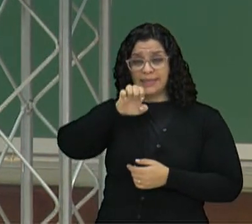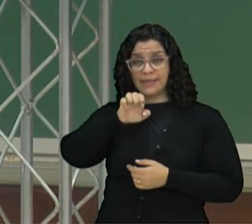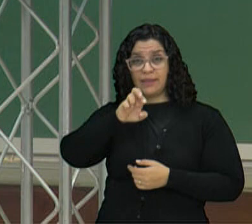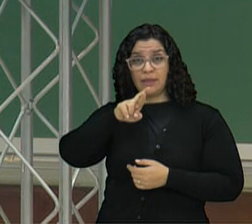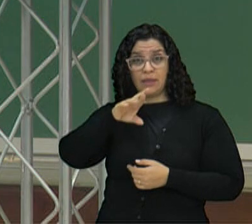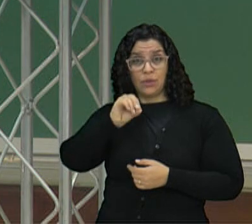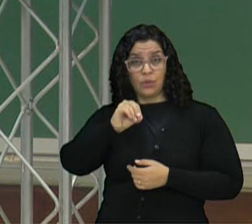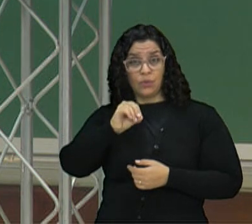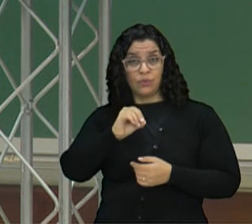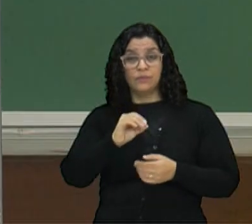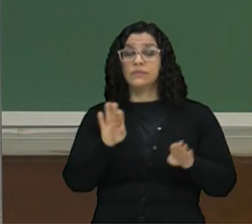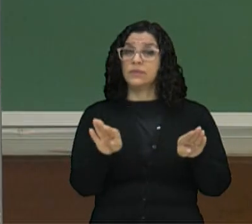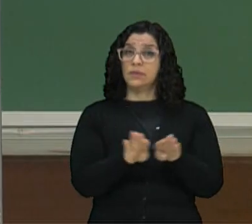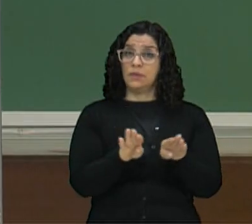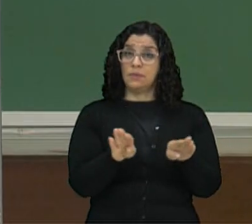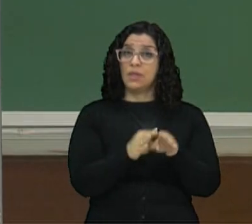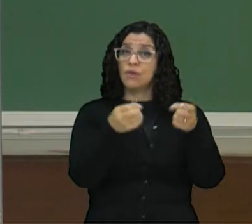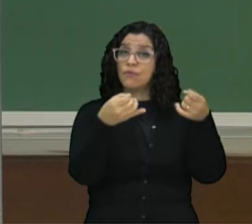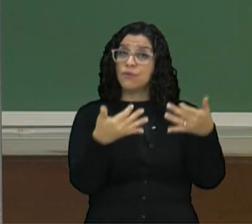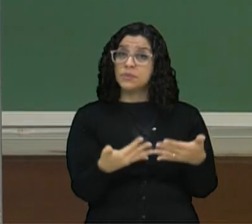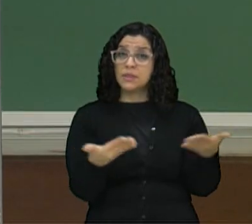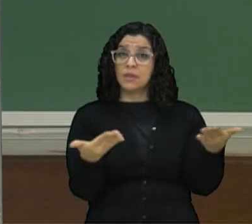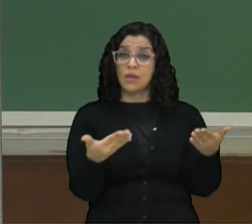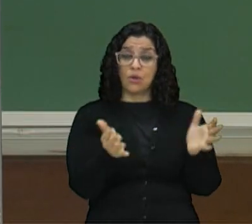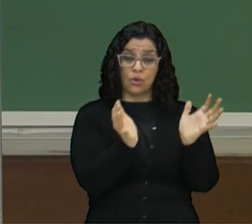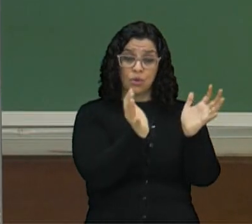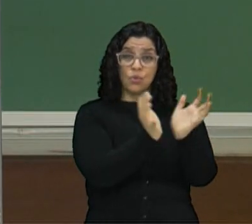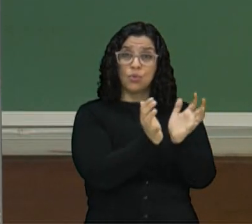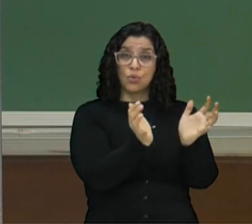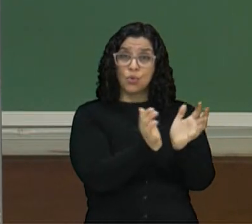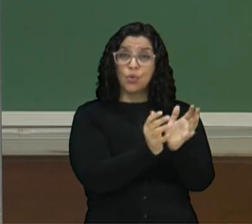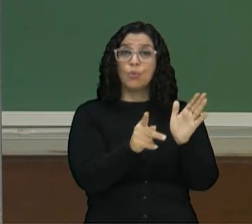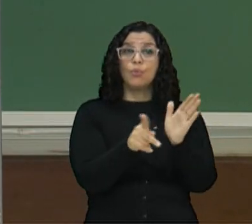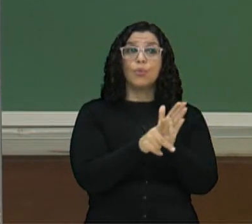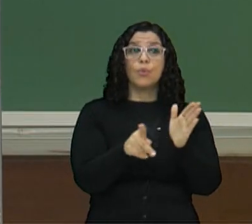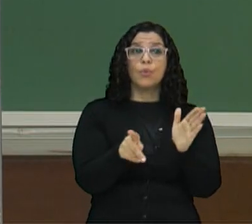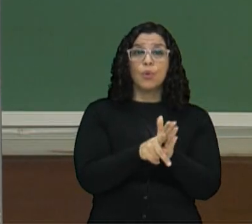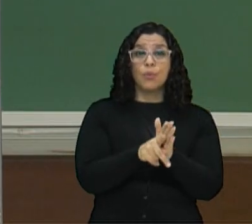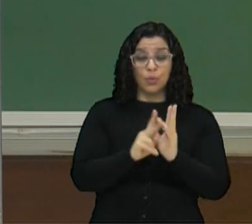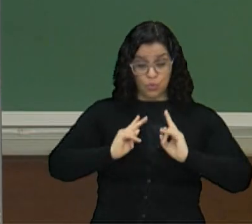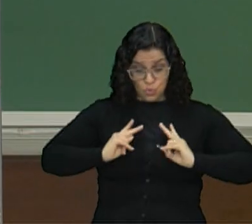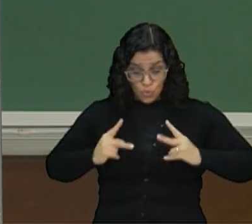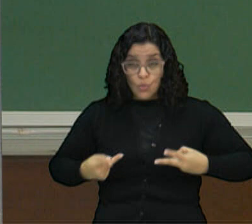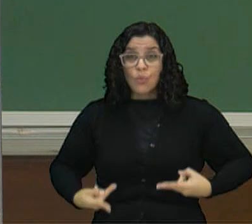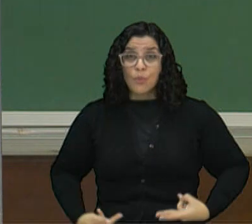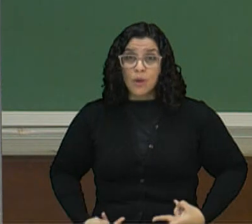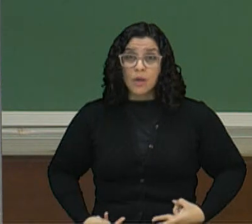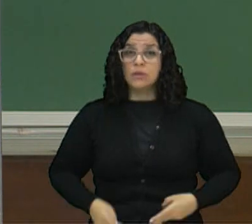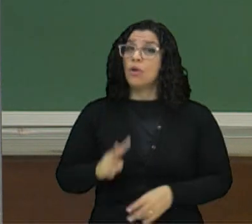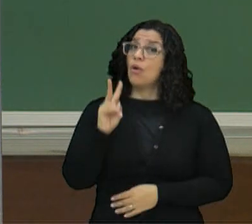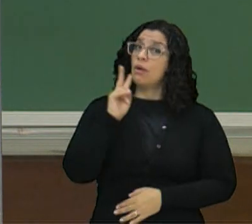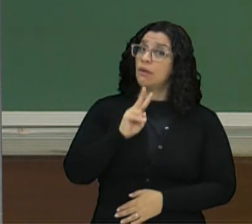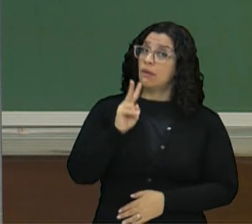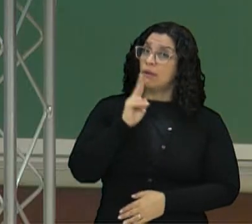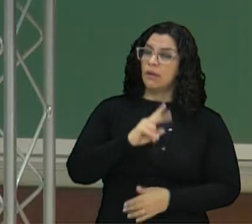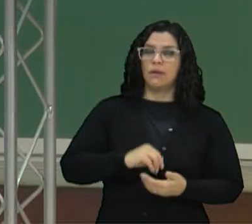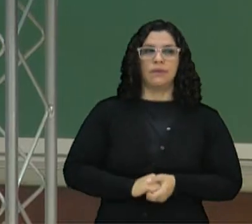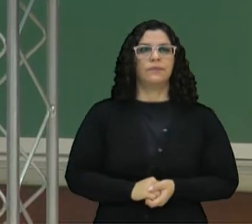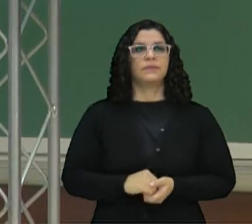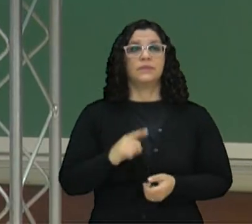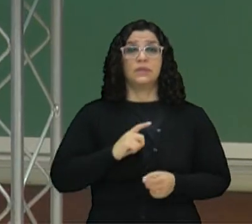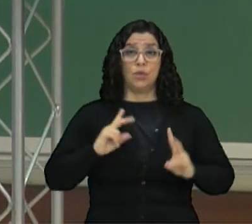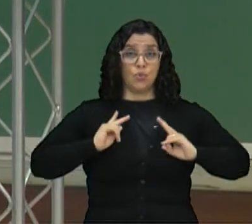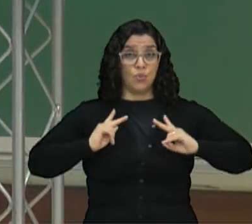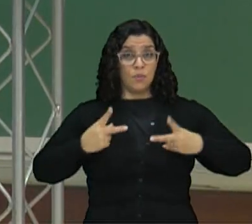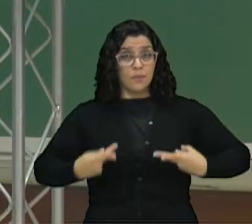o nome de um gênero, eu trouxe a classificação taxonômica do ser humano. Olha que bacana. O ser